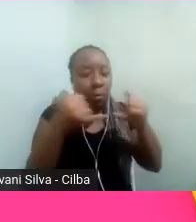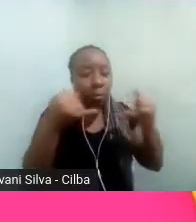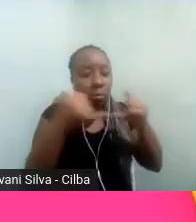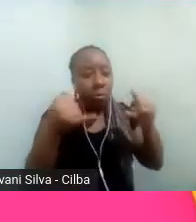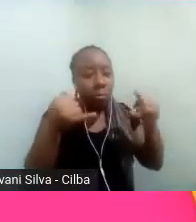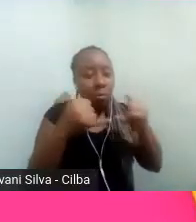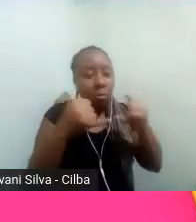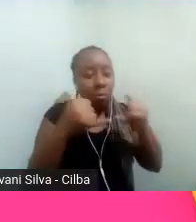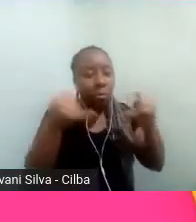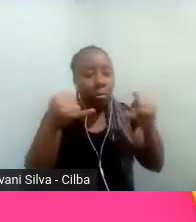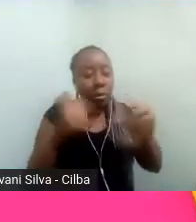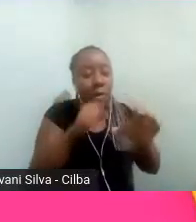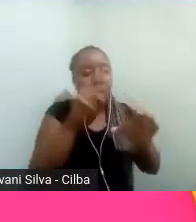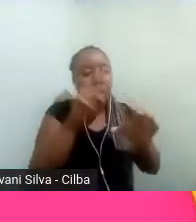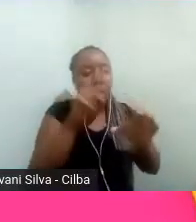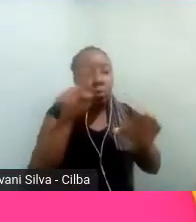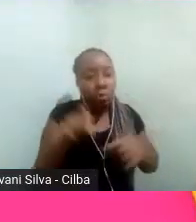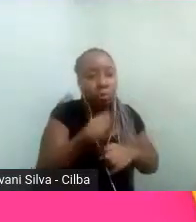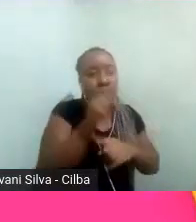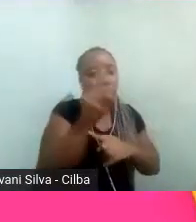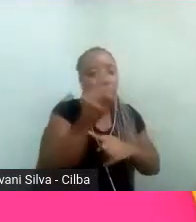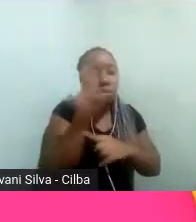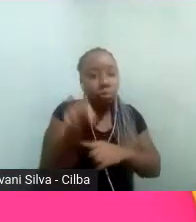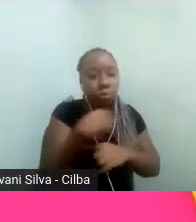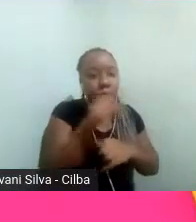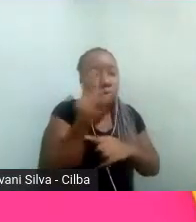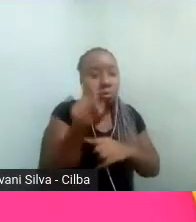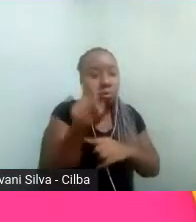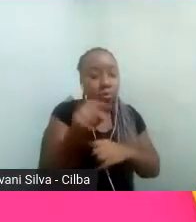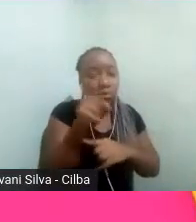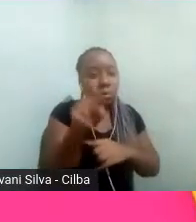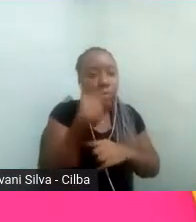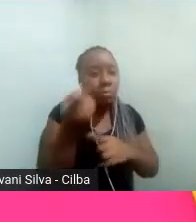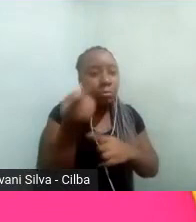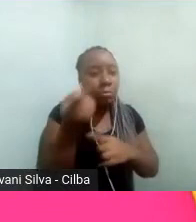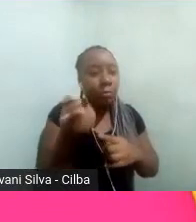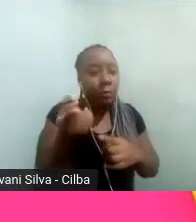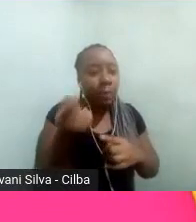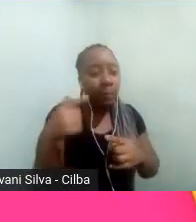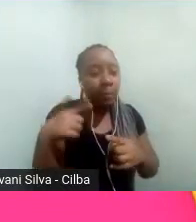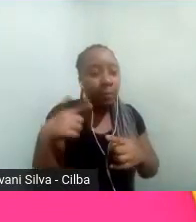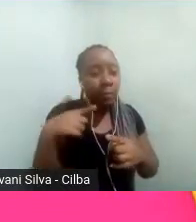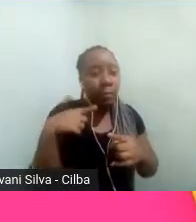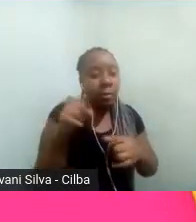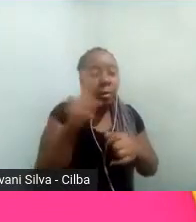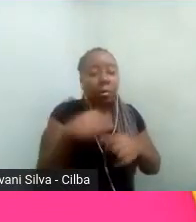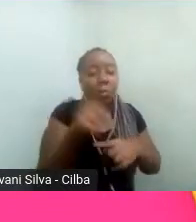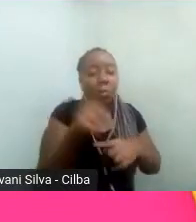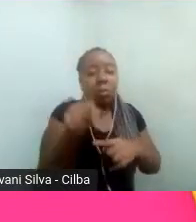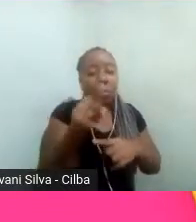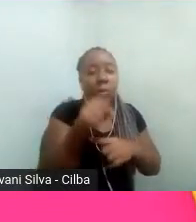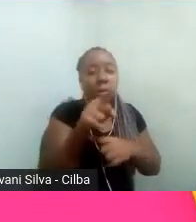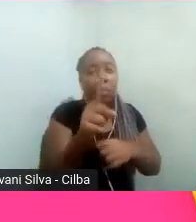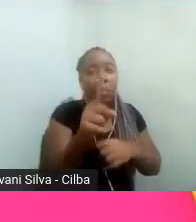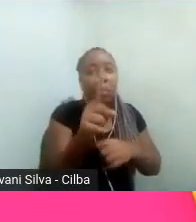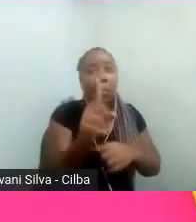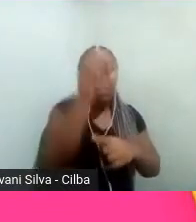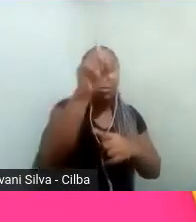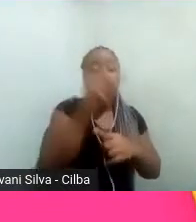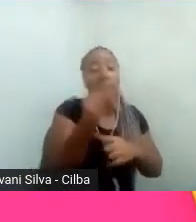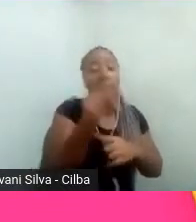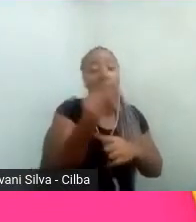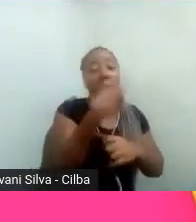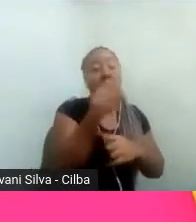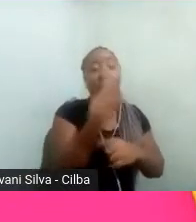vai girar. No caso aqui, nós pegamos a referência para cima e para baixo. Então, ele vai girar para